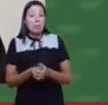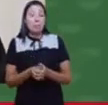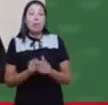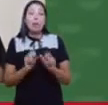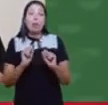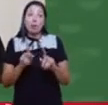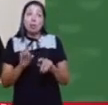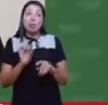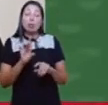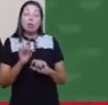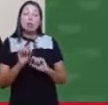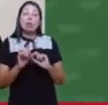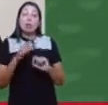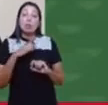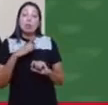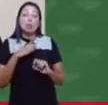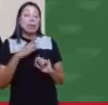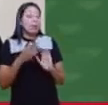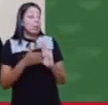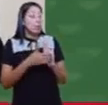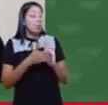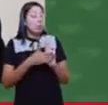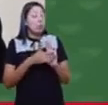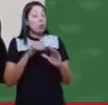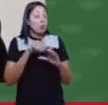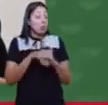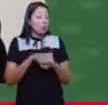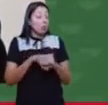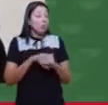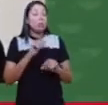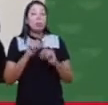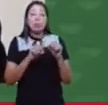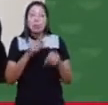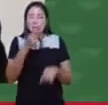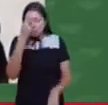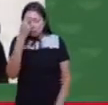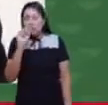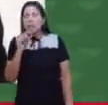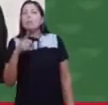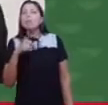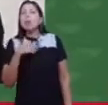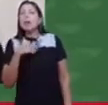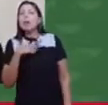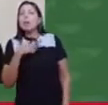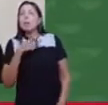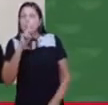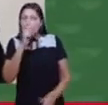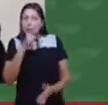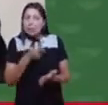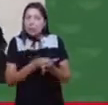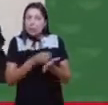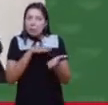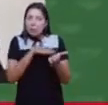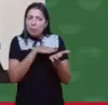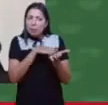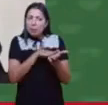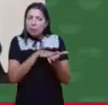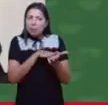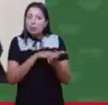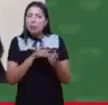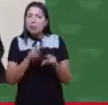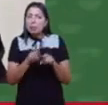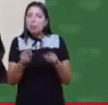Bom, só que ao proporem o voto impresso, quem é que vai dar o comando para a impressora? Um